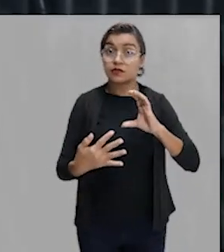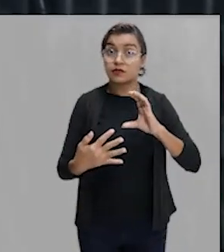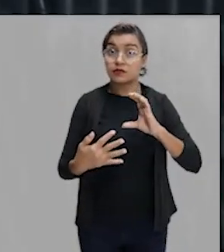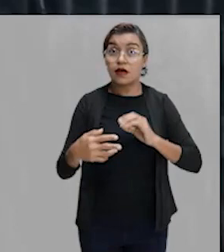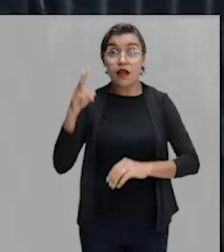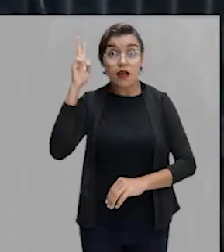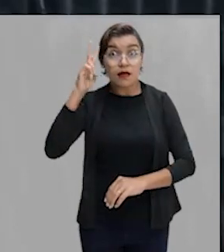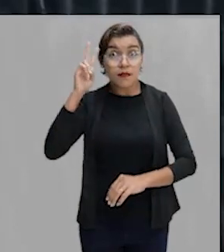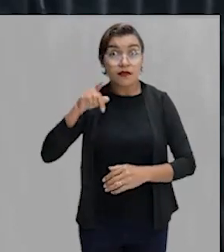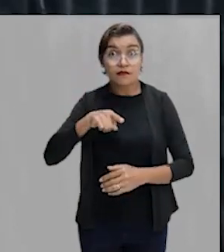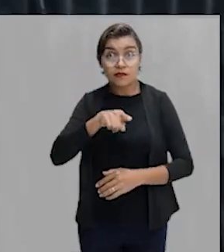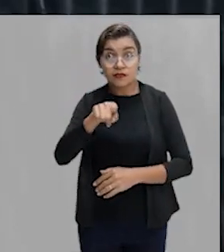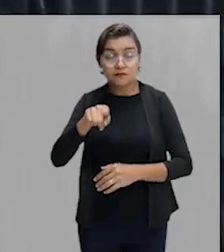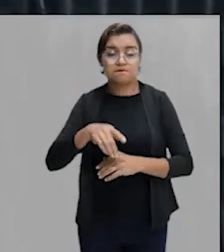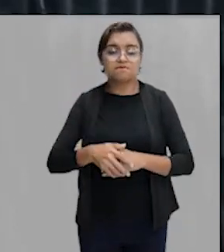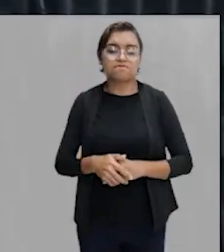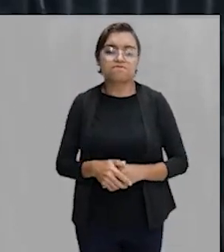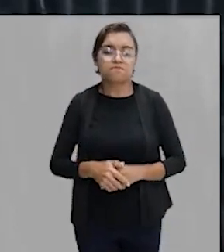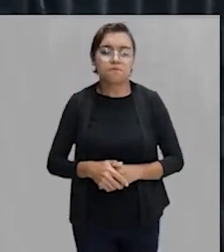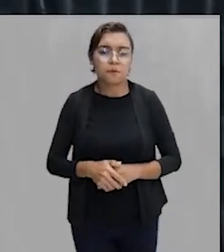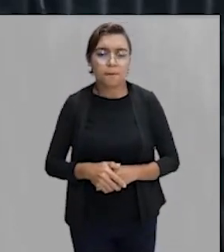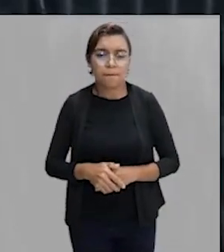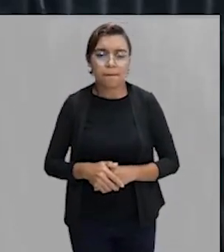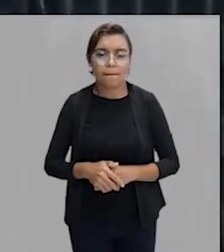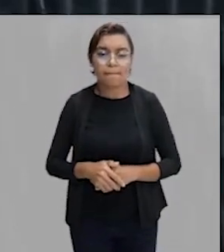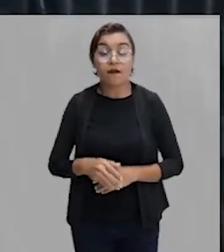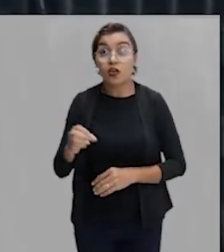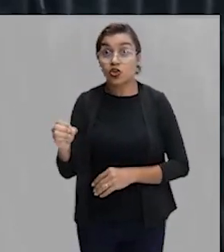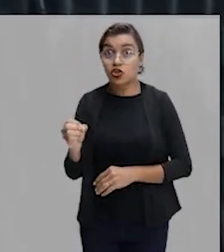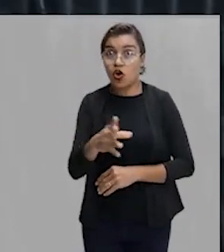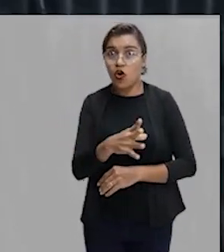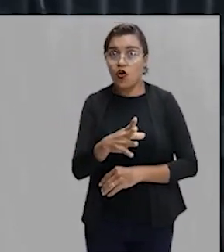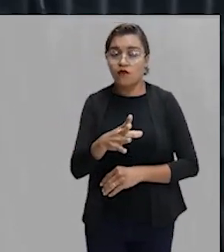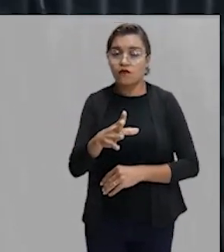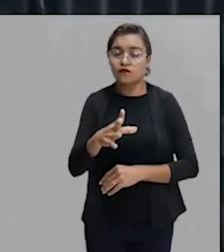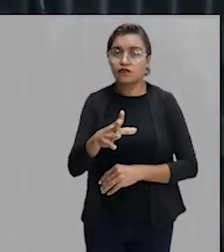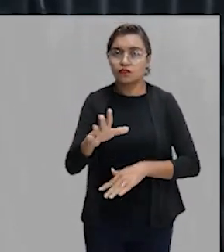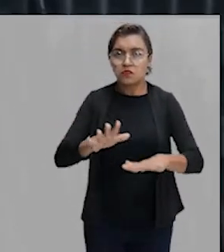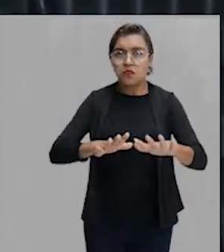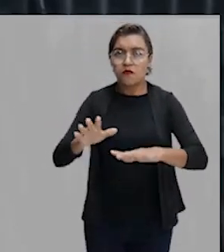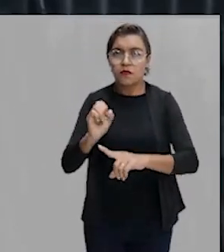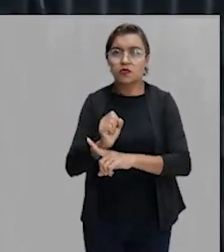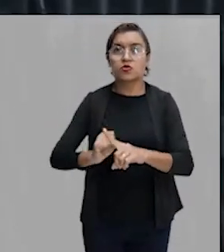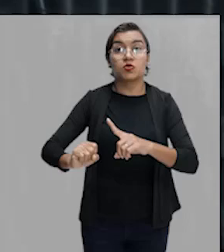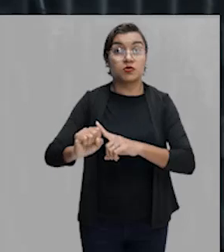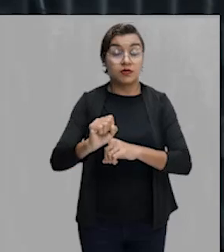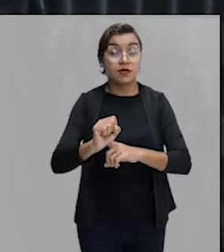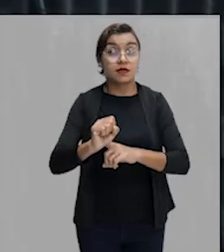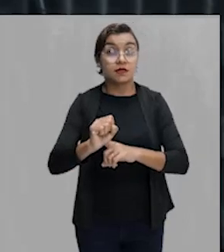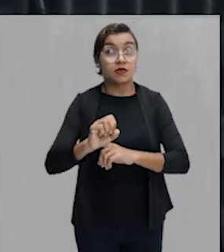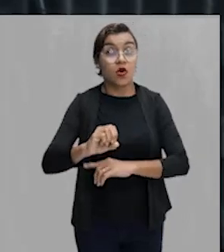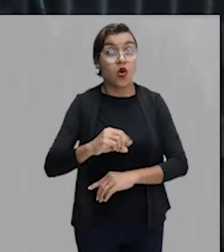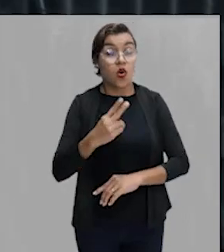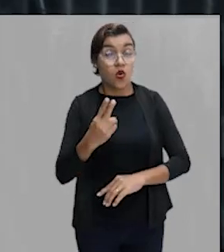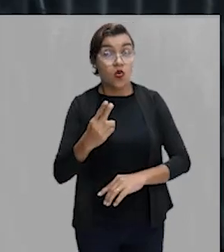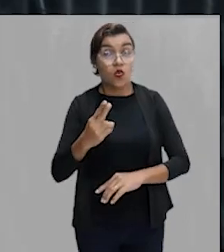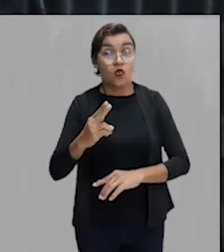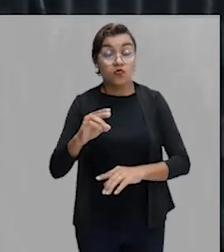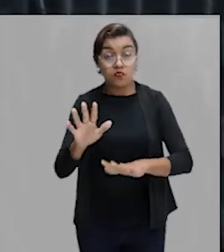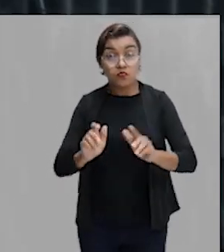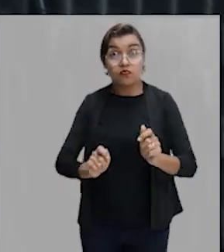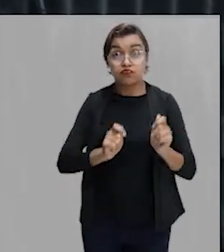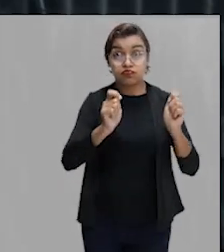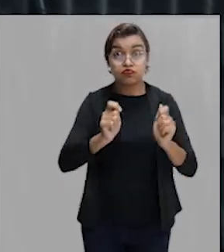relembrar para você. Os chamados novos movimentos sociais ou movimentos contemporâneos